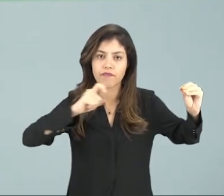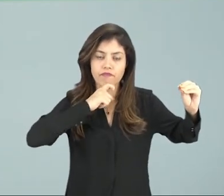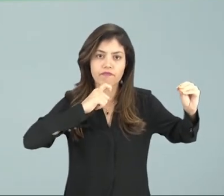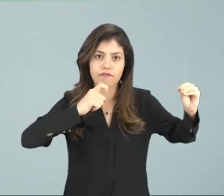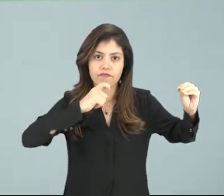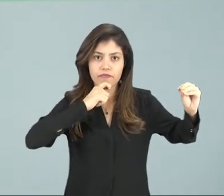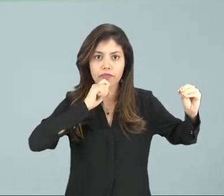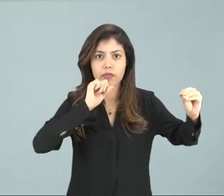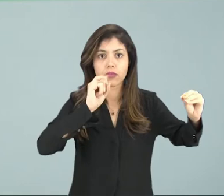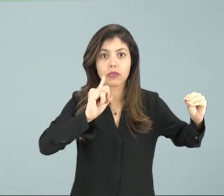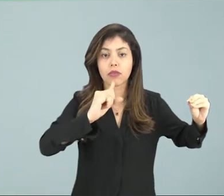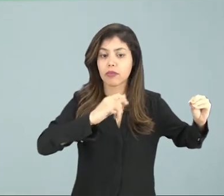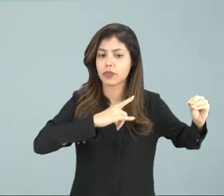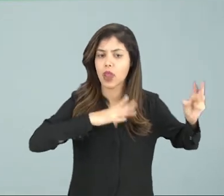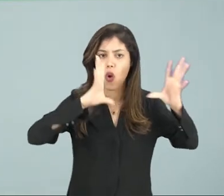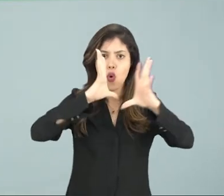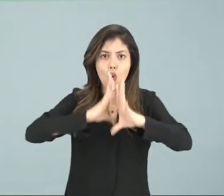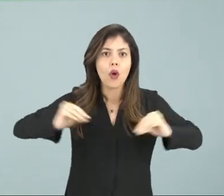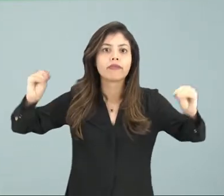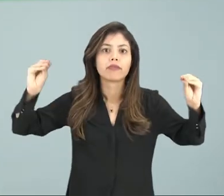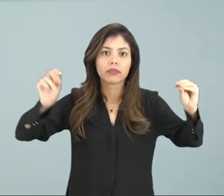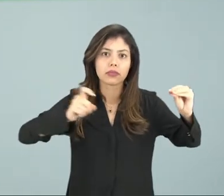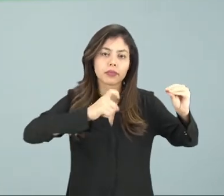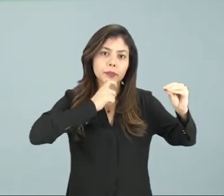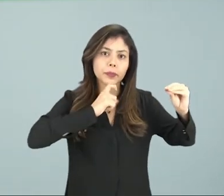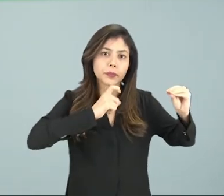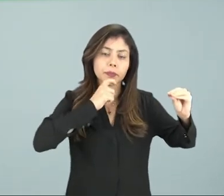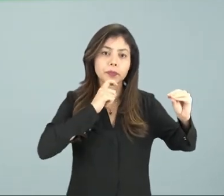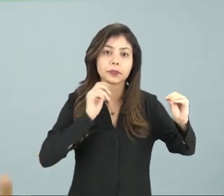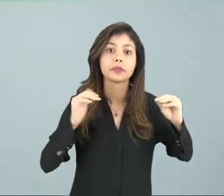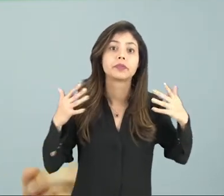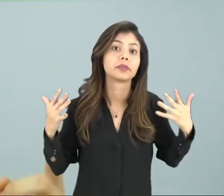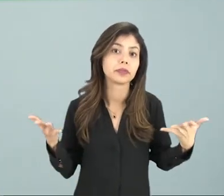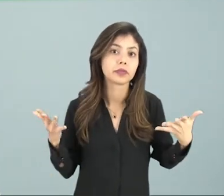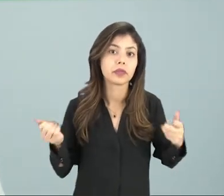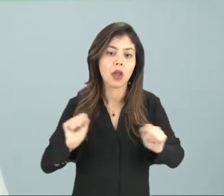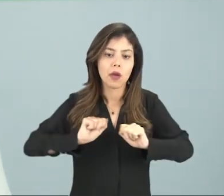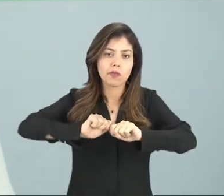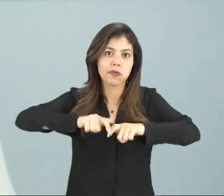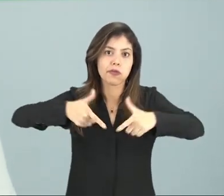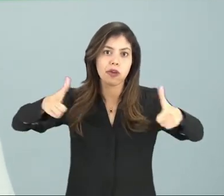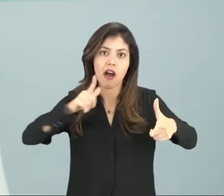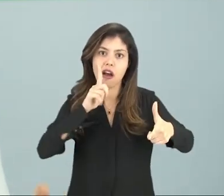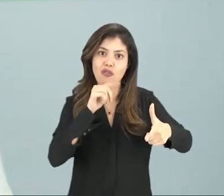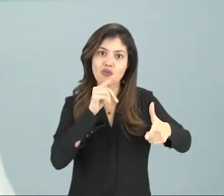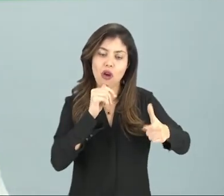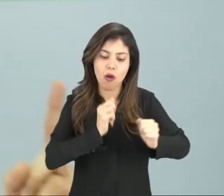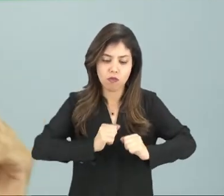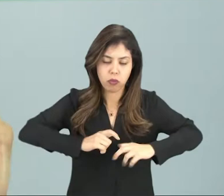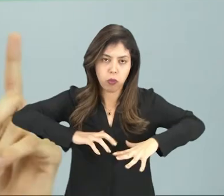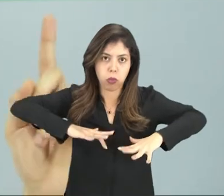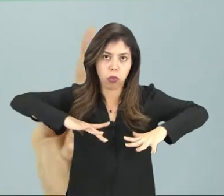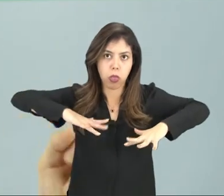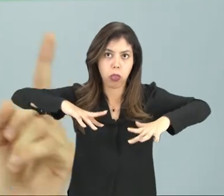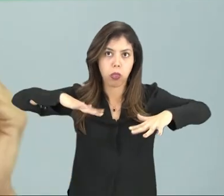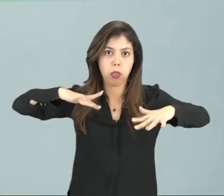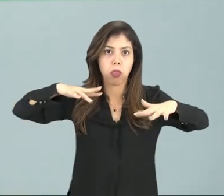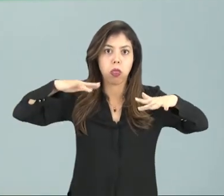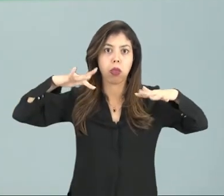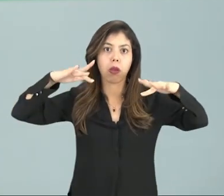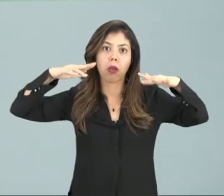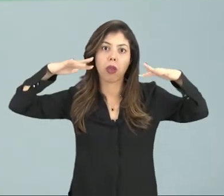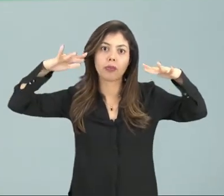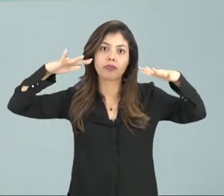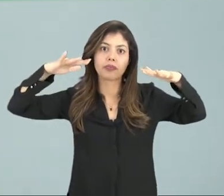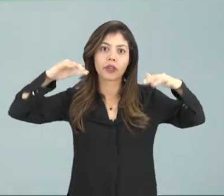se eu tenho derretimento das calotas polares eu tenho que o aumento do nível do mar Então as países